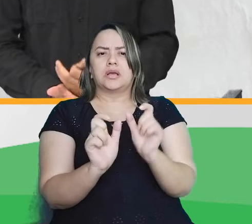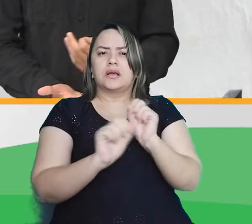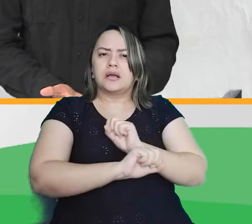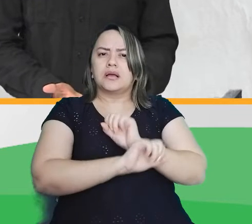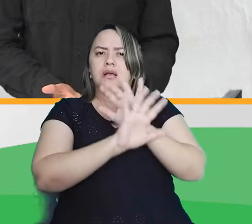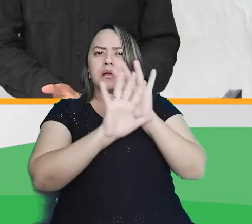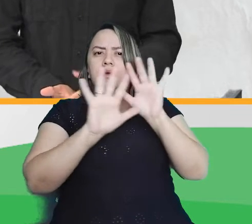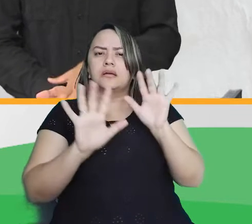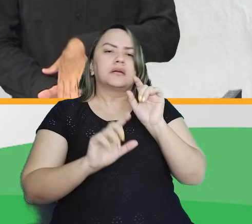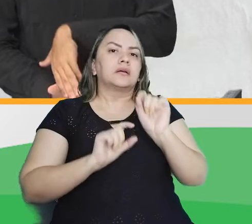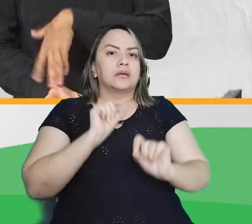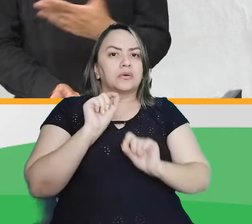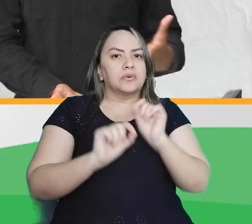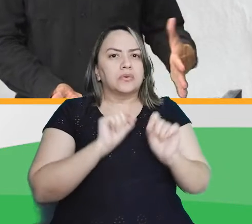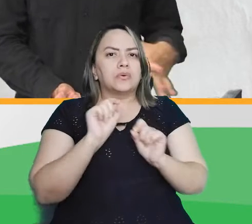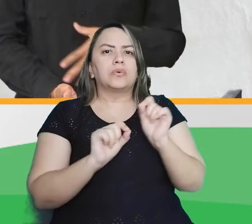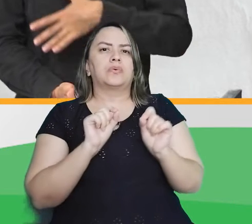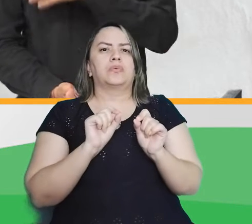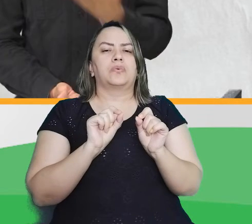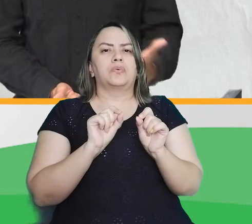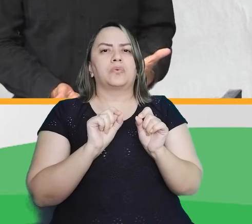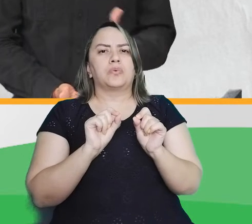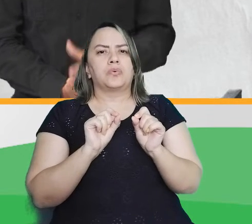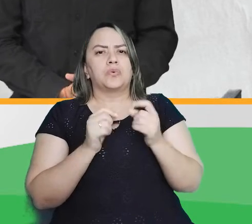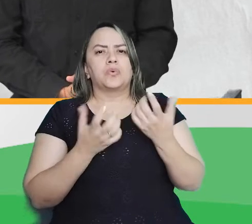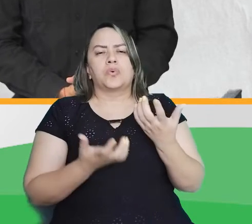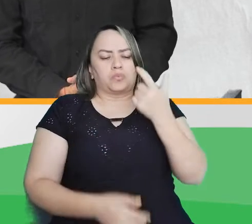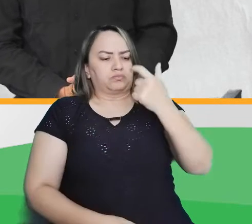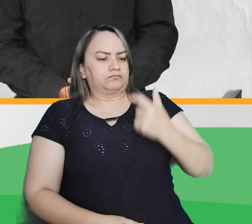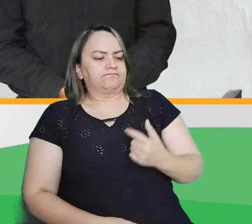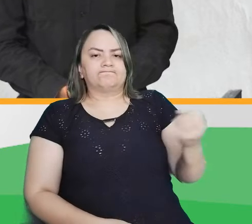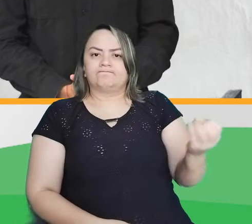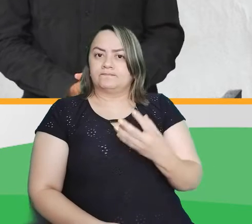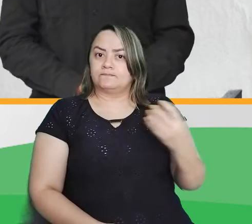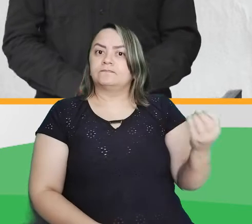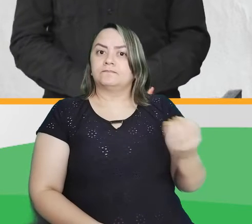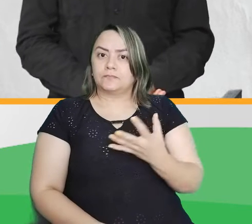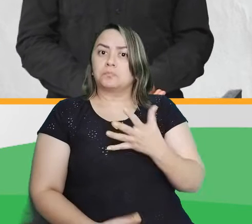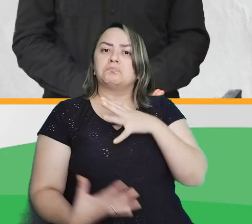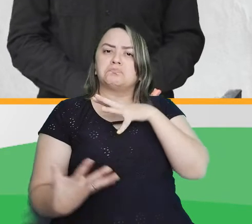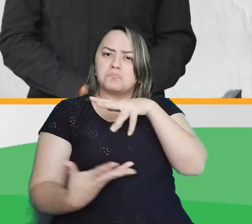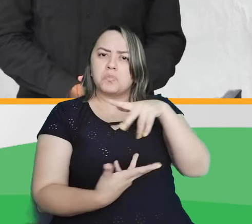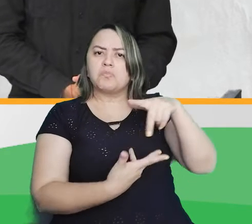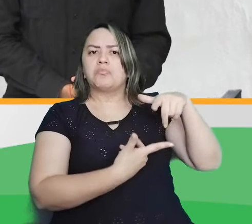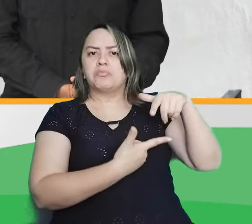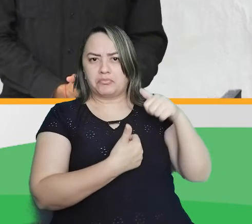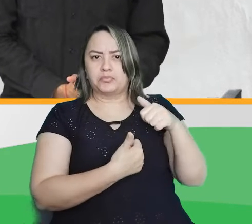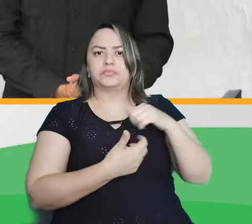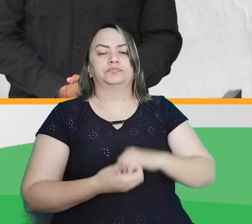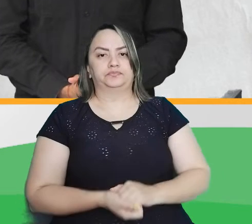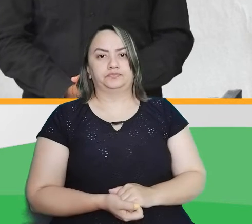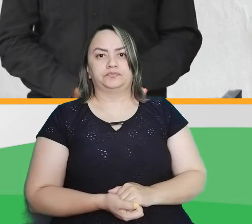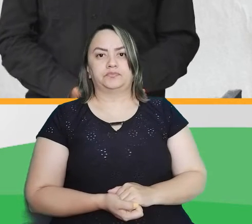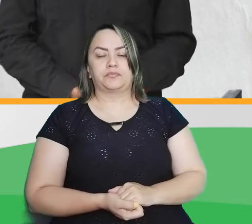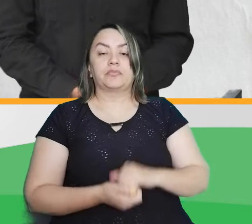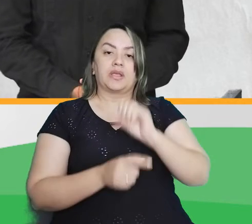jeito inovador, com outras palavras, expressões e outras possibilidades, o mundo que está à nossa volta.